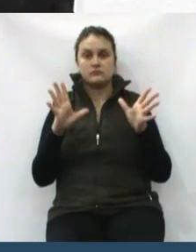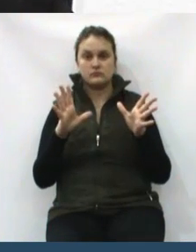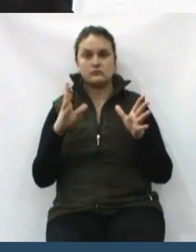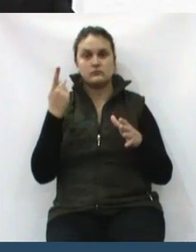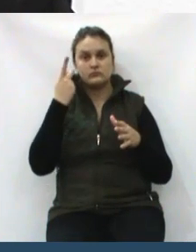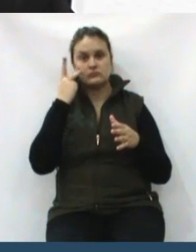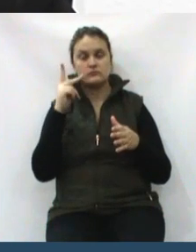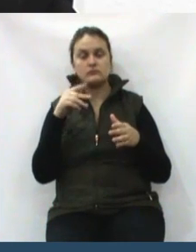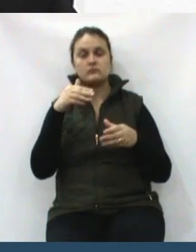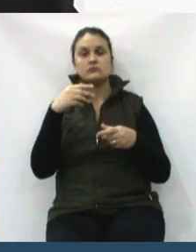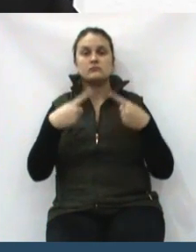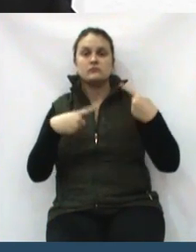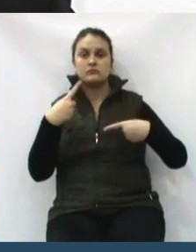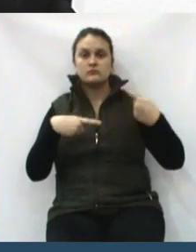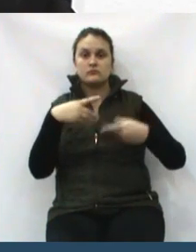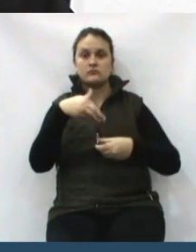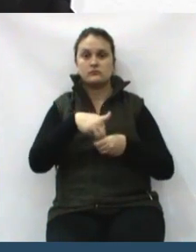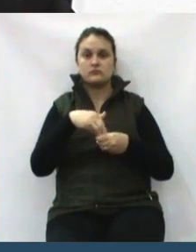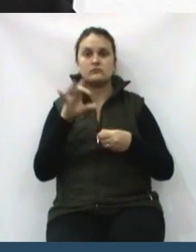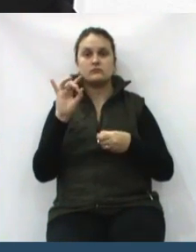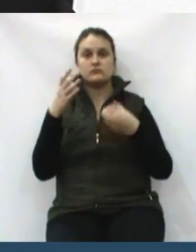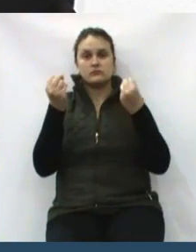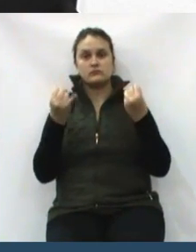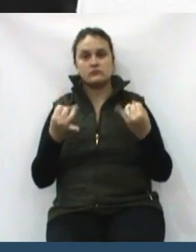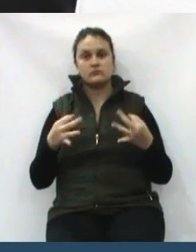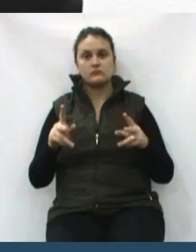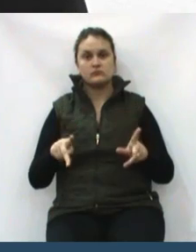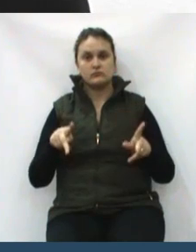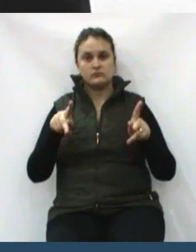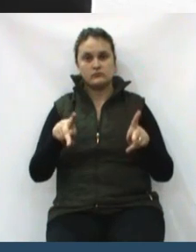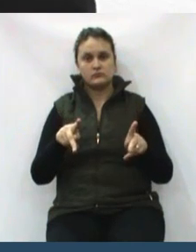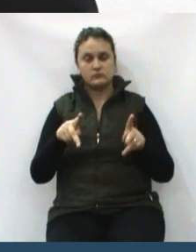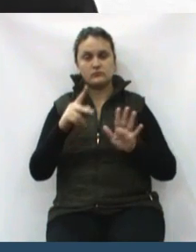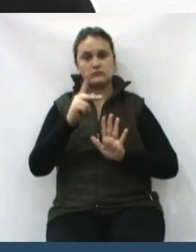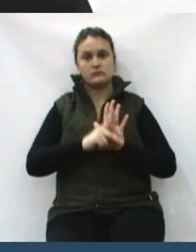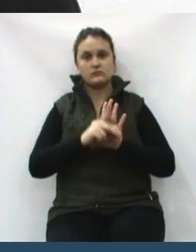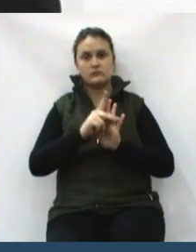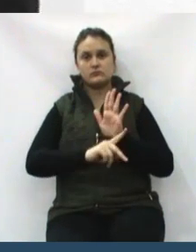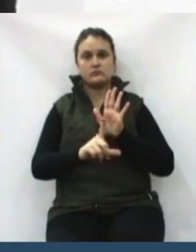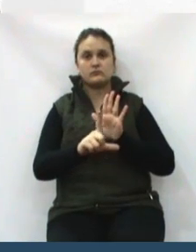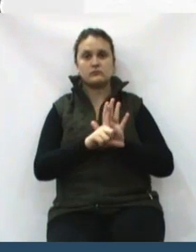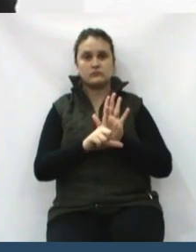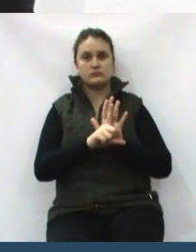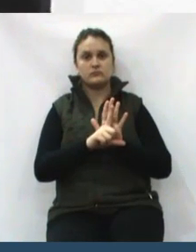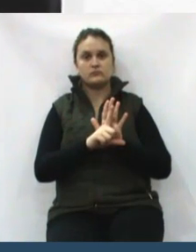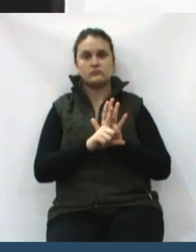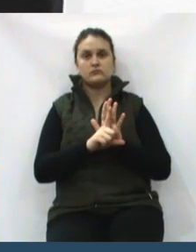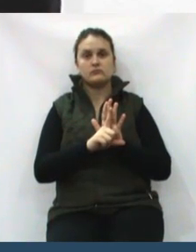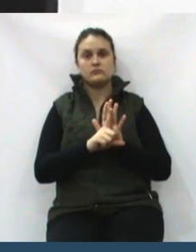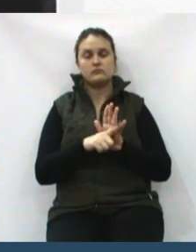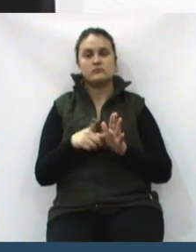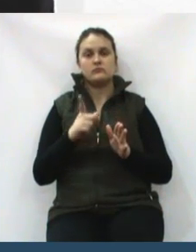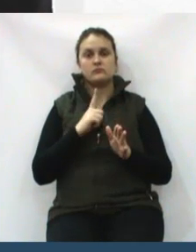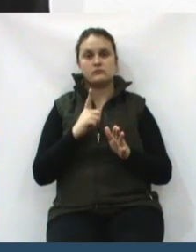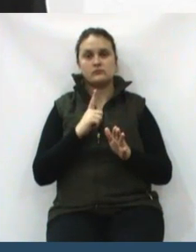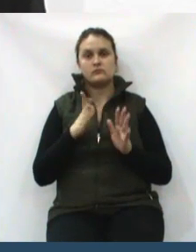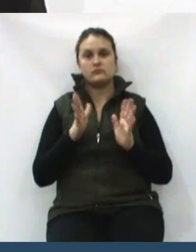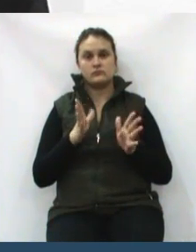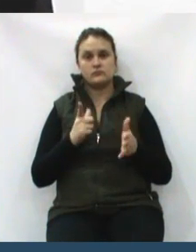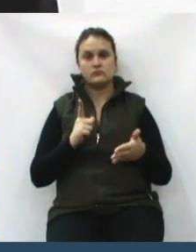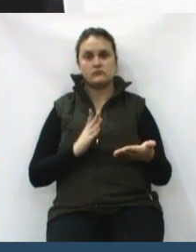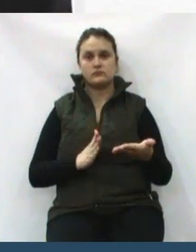para plenário. Só para explicar para a população, esse projeto de lei, que inclusive já